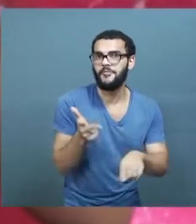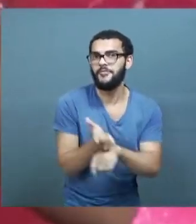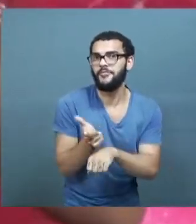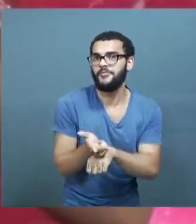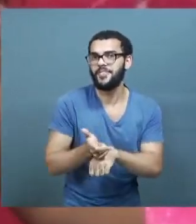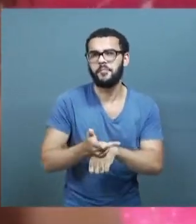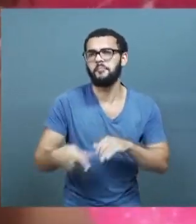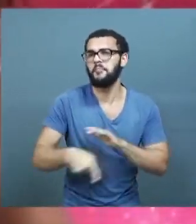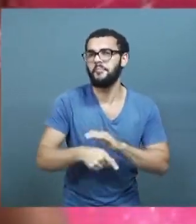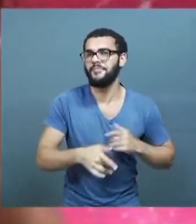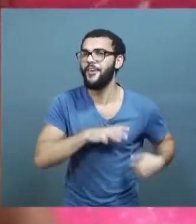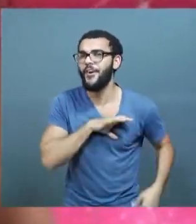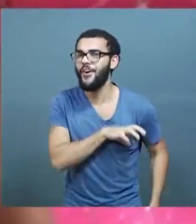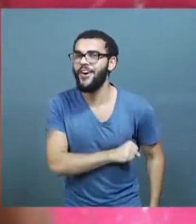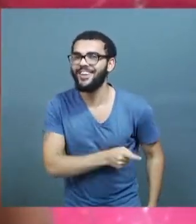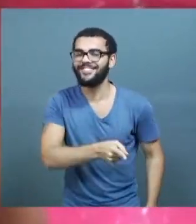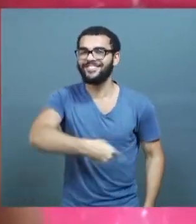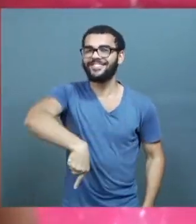de coração